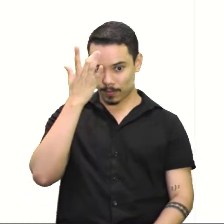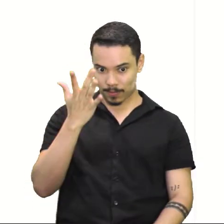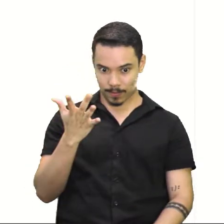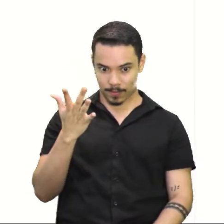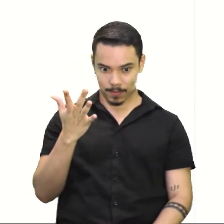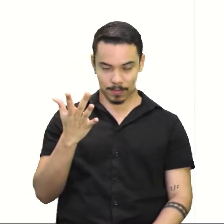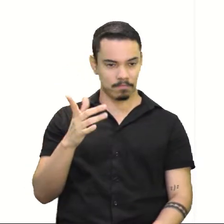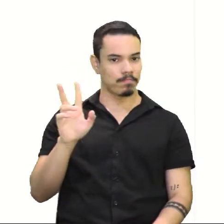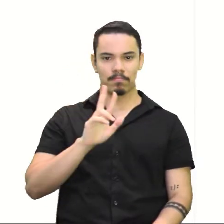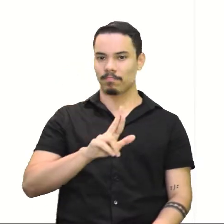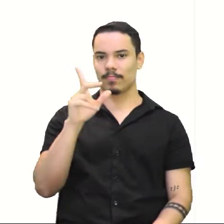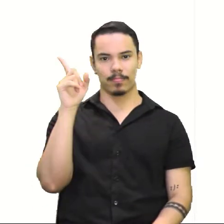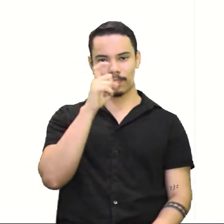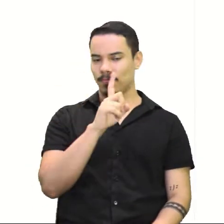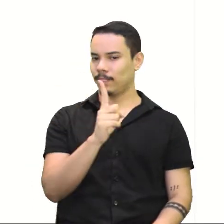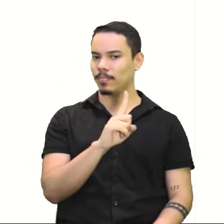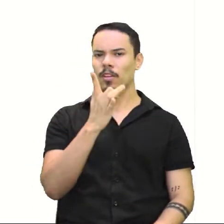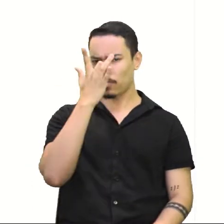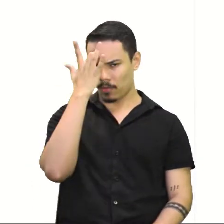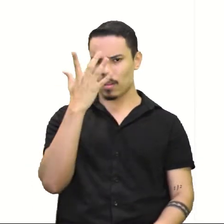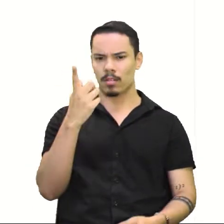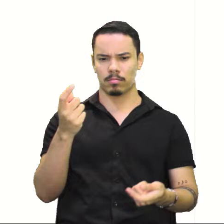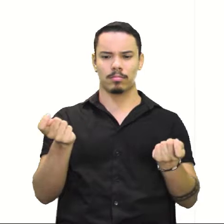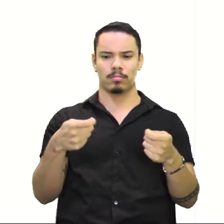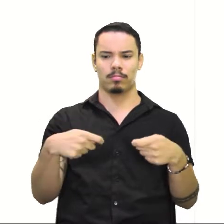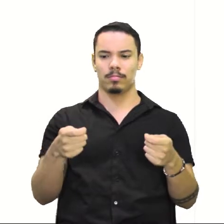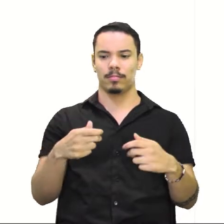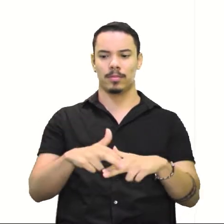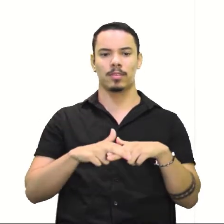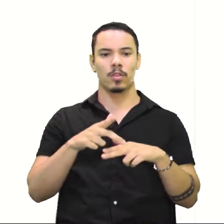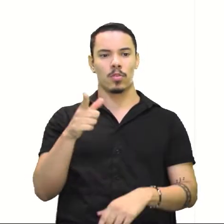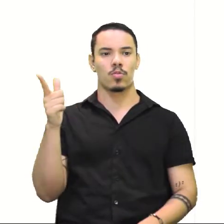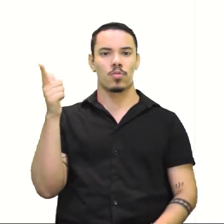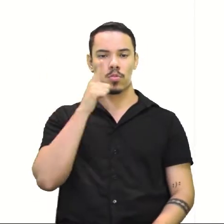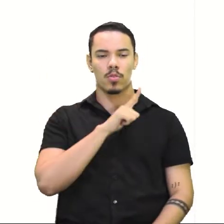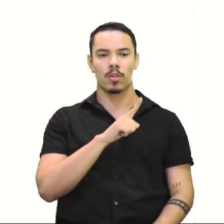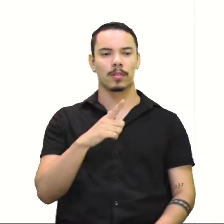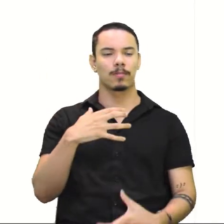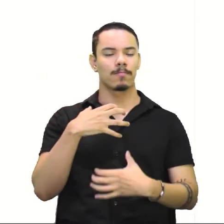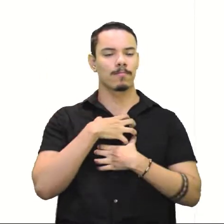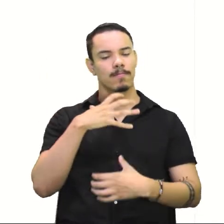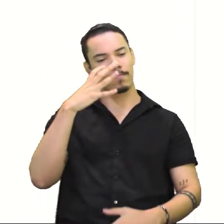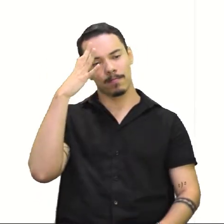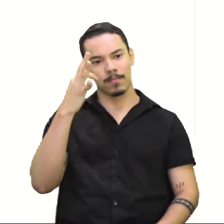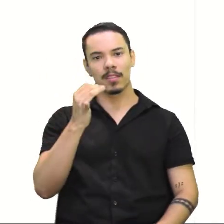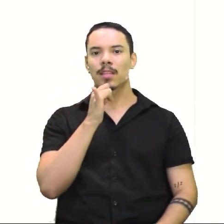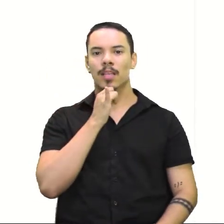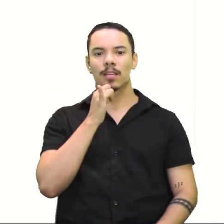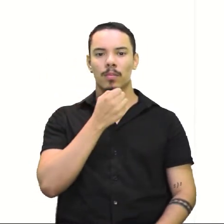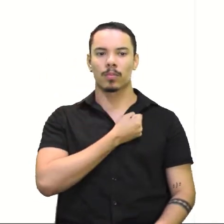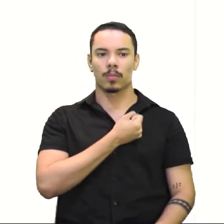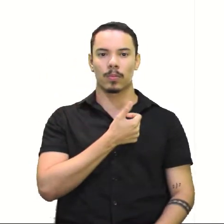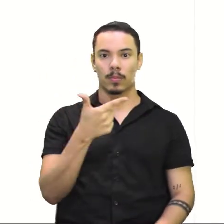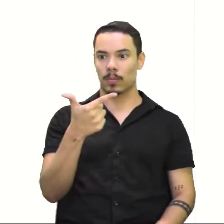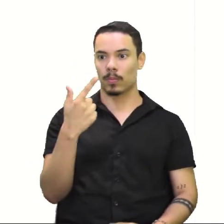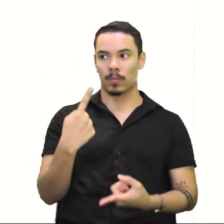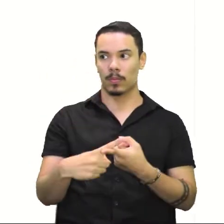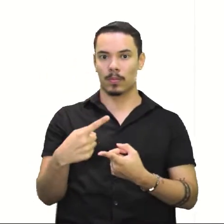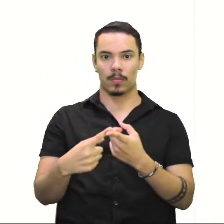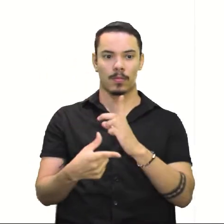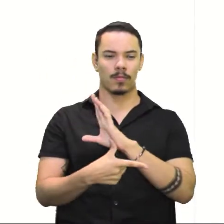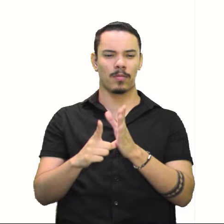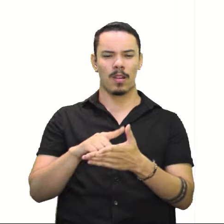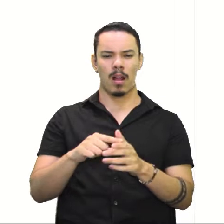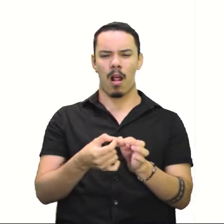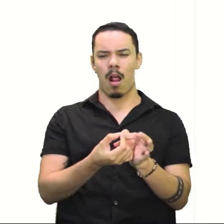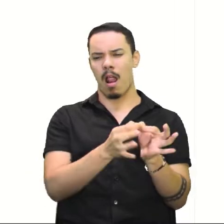né? Não é difícil, não. É fácil, agora eles conseguiram digerir o exemplo 2. É porque no 2, como ele é muito espichadão,